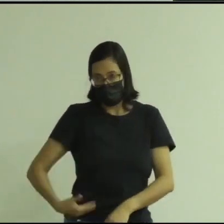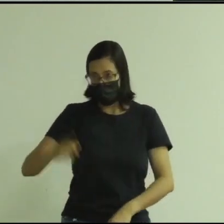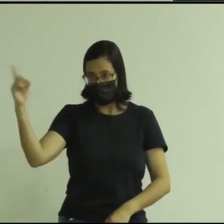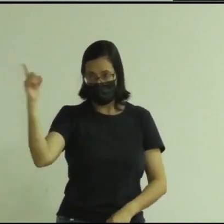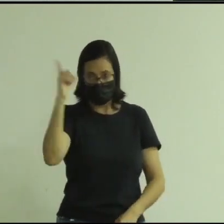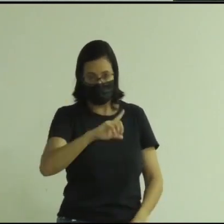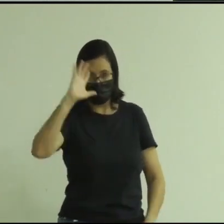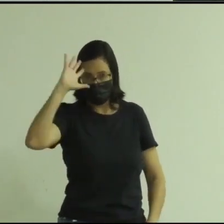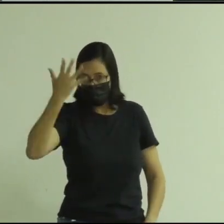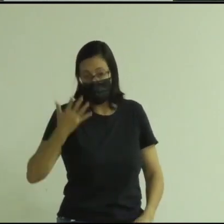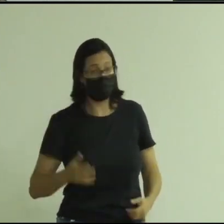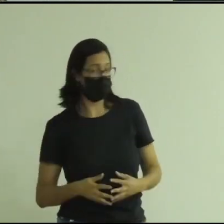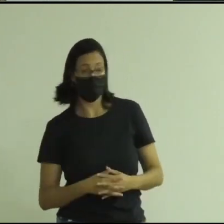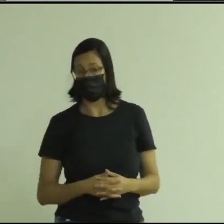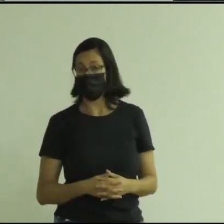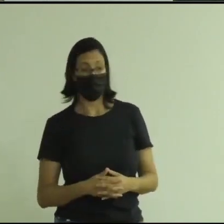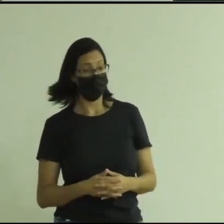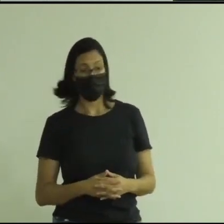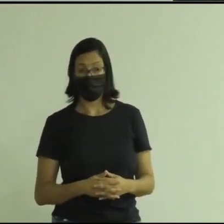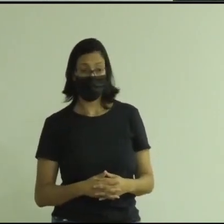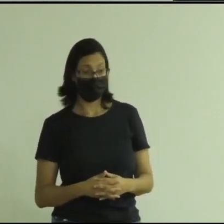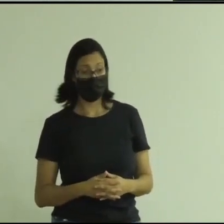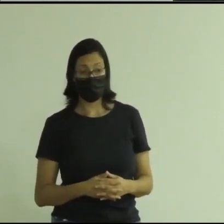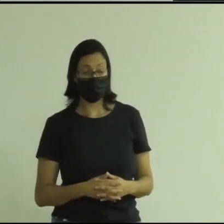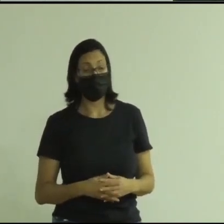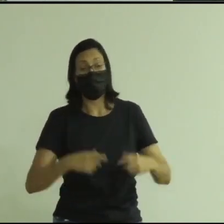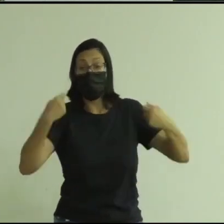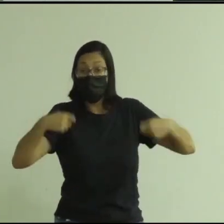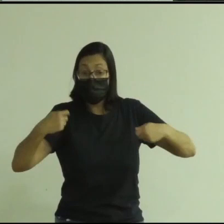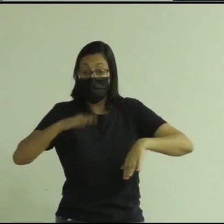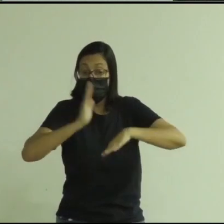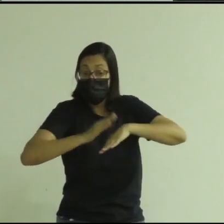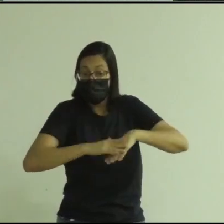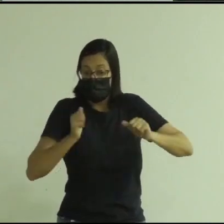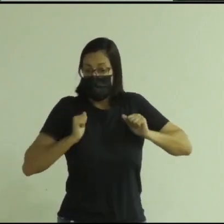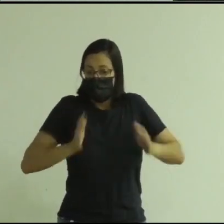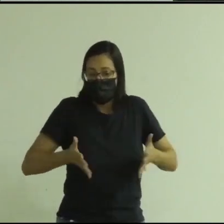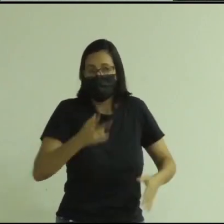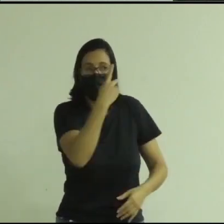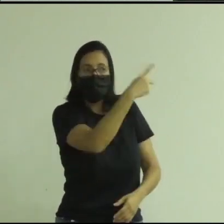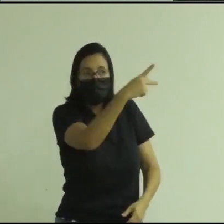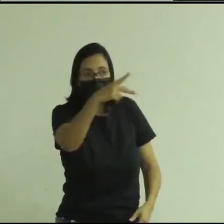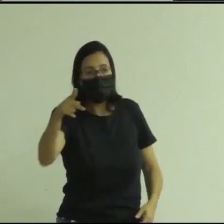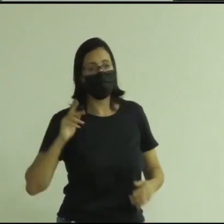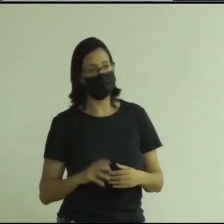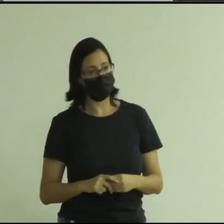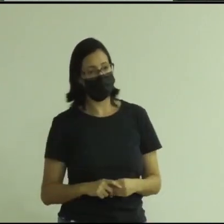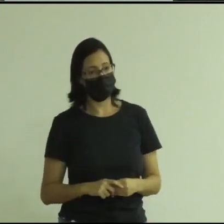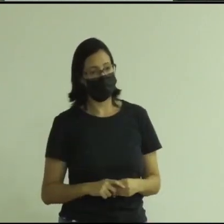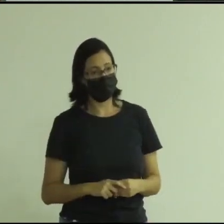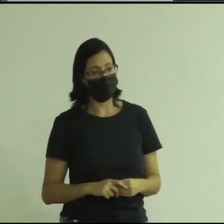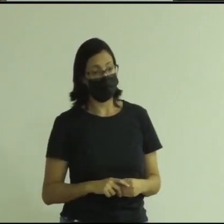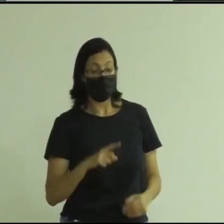estatuto? Muda, que quando o mundo muda, a gente muda. O mundo muda com a gente. Né? A música de Gabriel Pensador. A gente